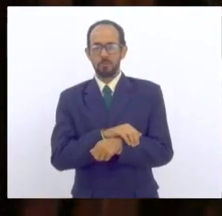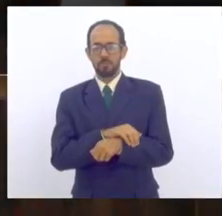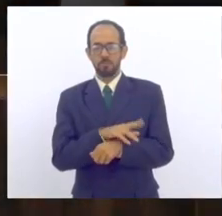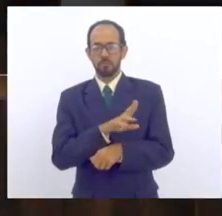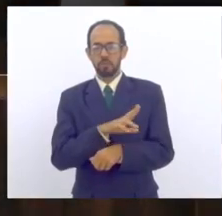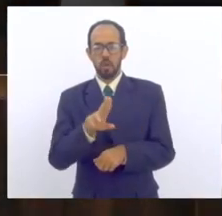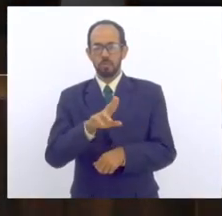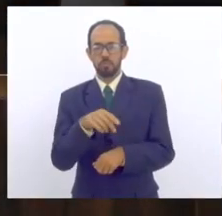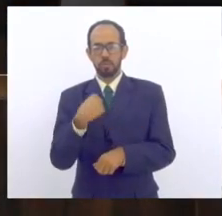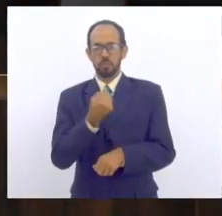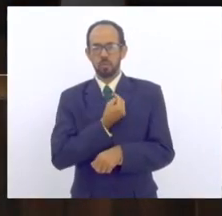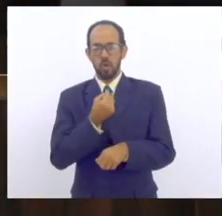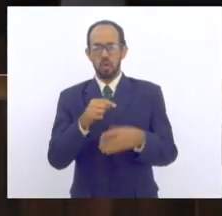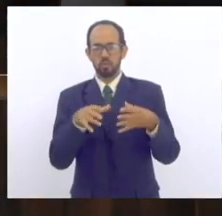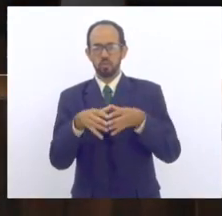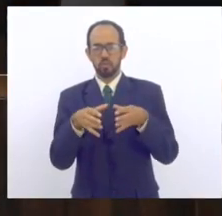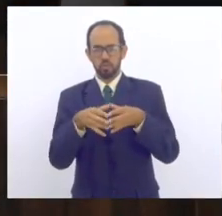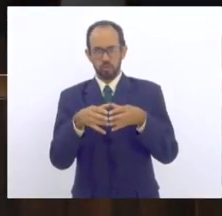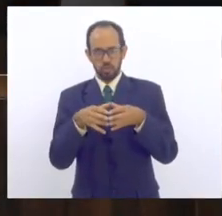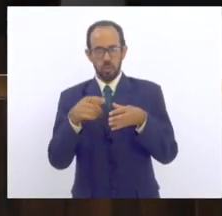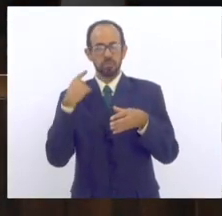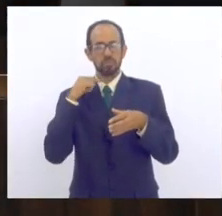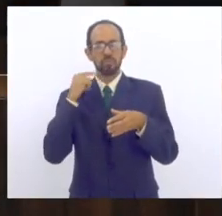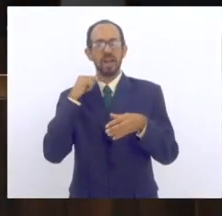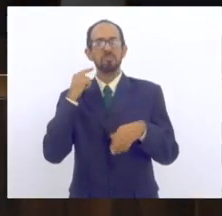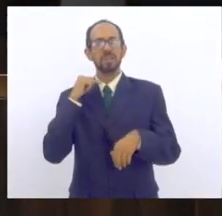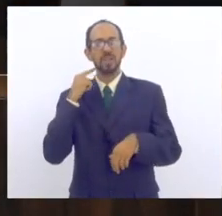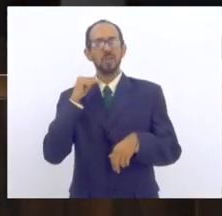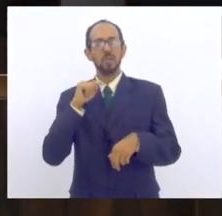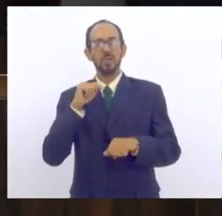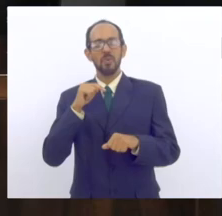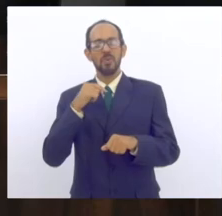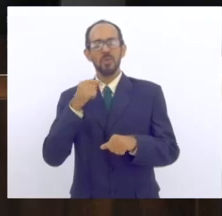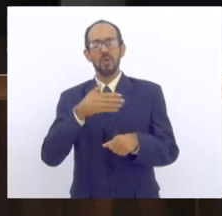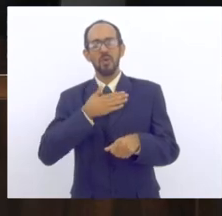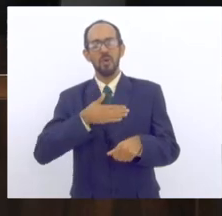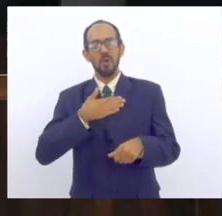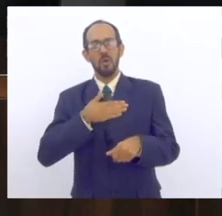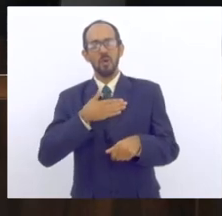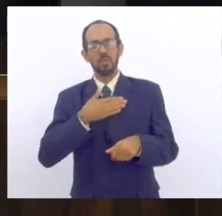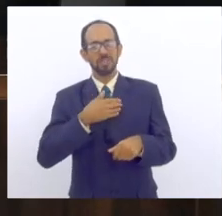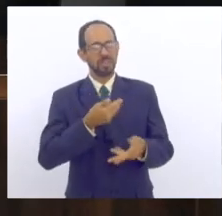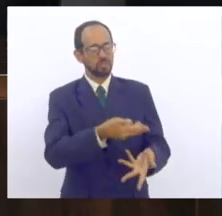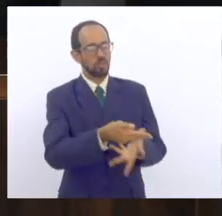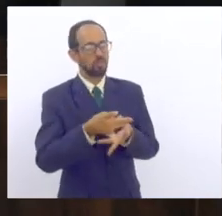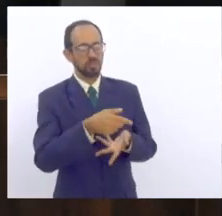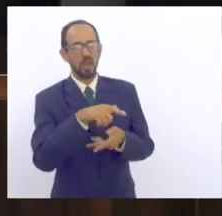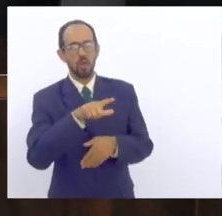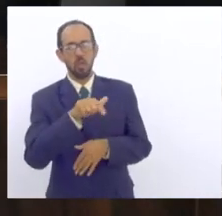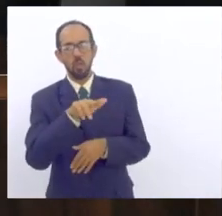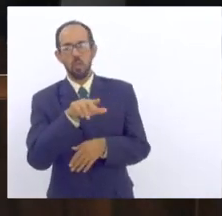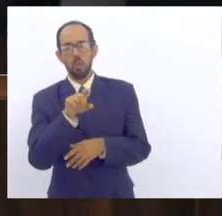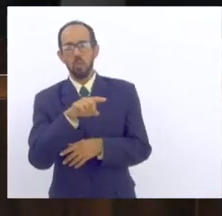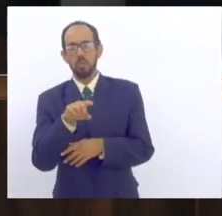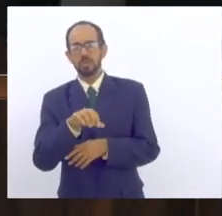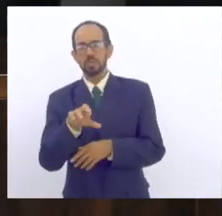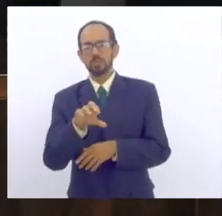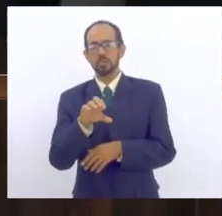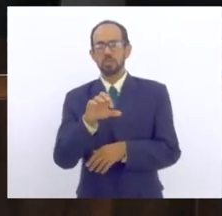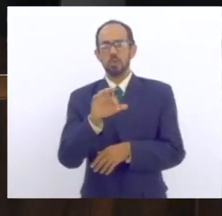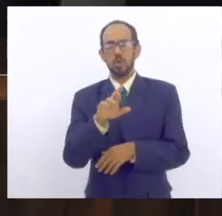do nosso Clube de Regatas do Flamengo convido para estar conosco Luigi Rodolfo